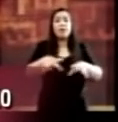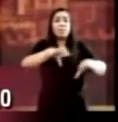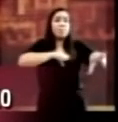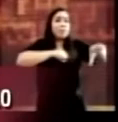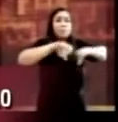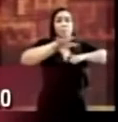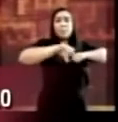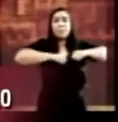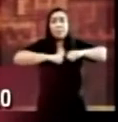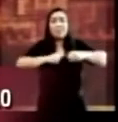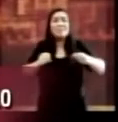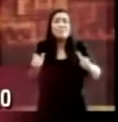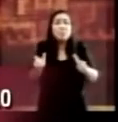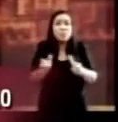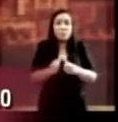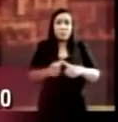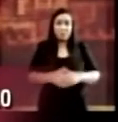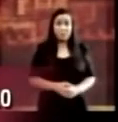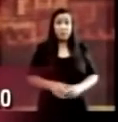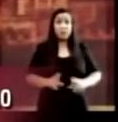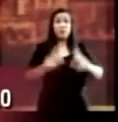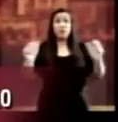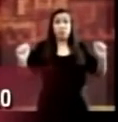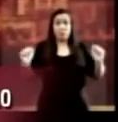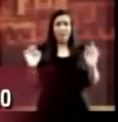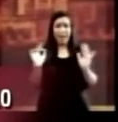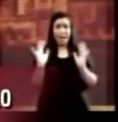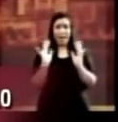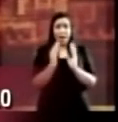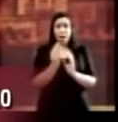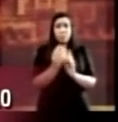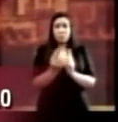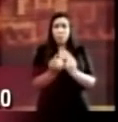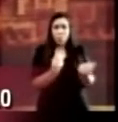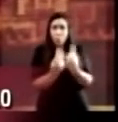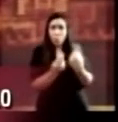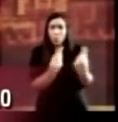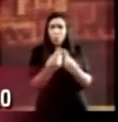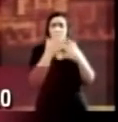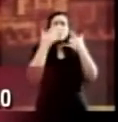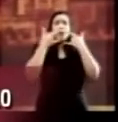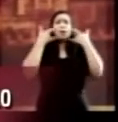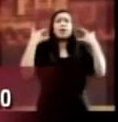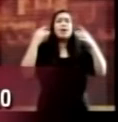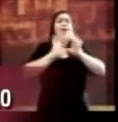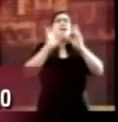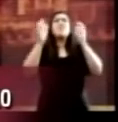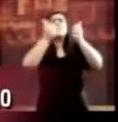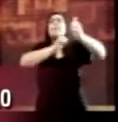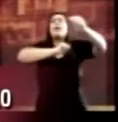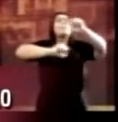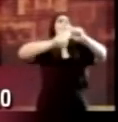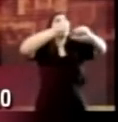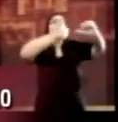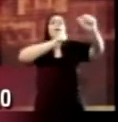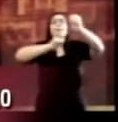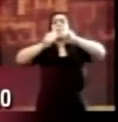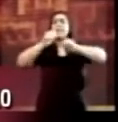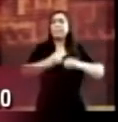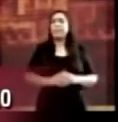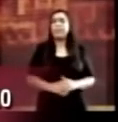muito pequena. Diferente de uma aglomeração numa rua, todo mundo sem máscara, bebendo e